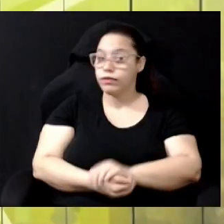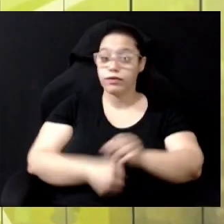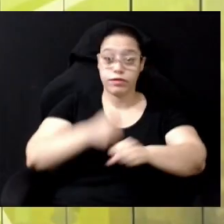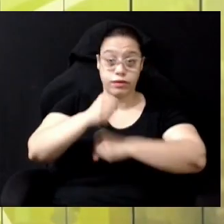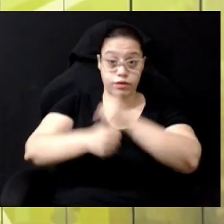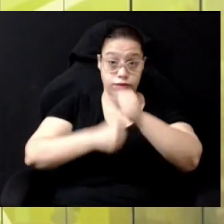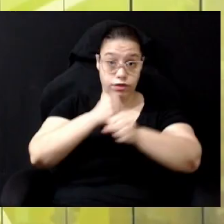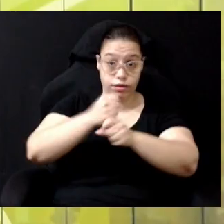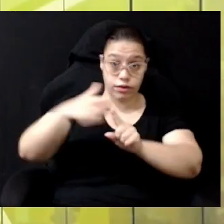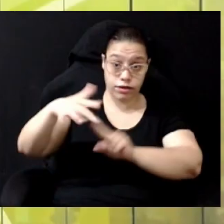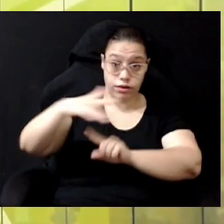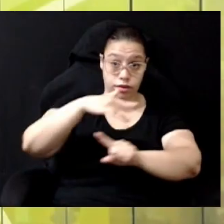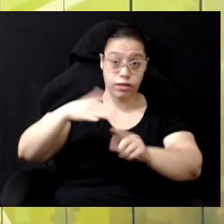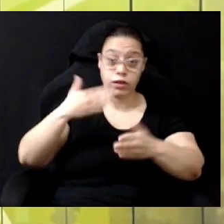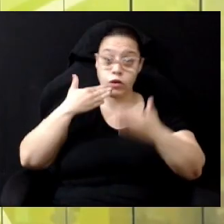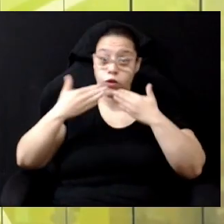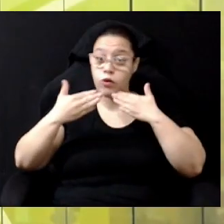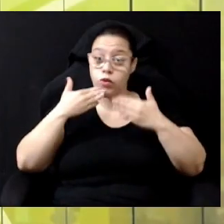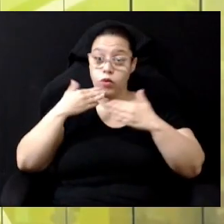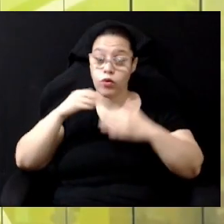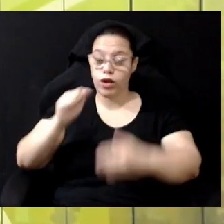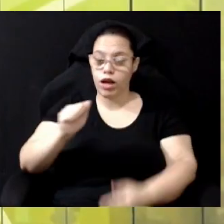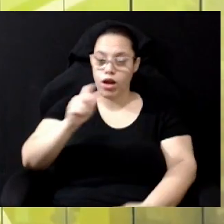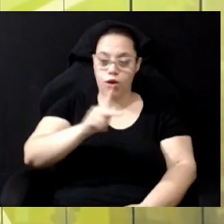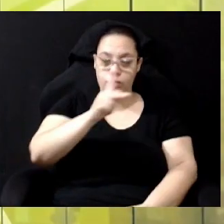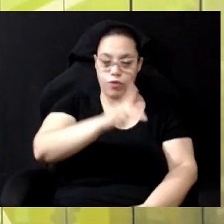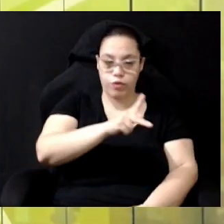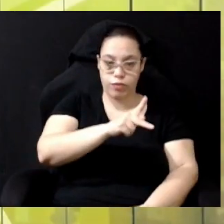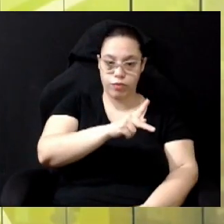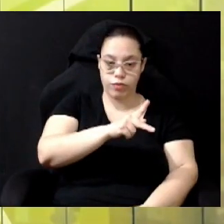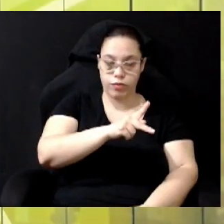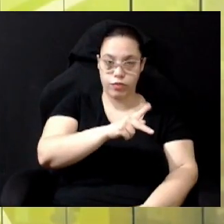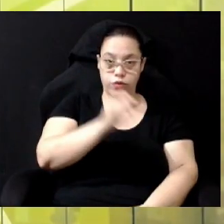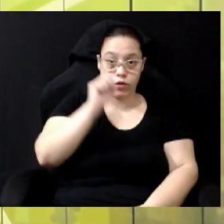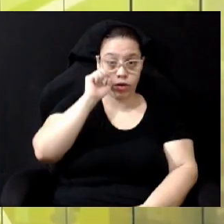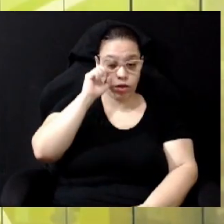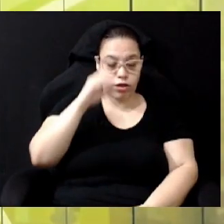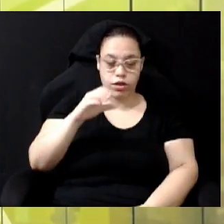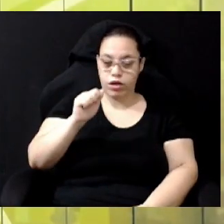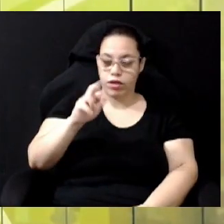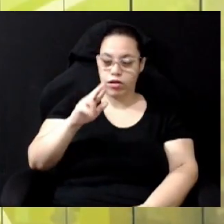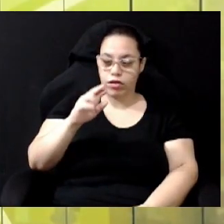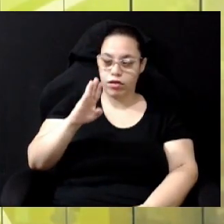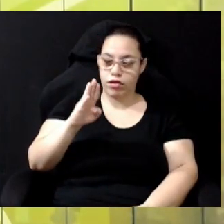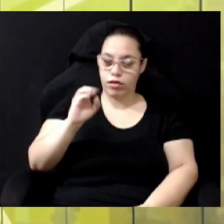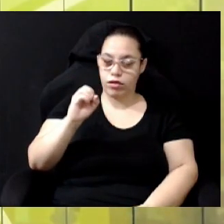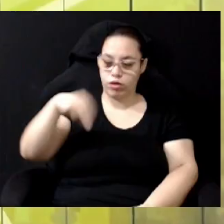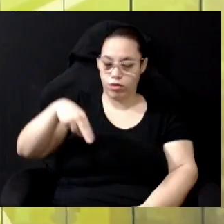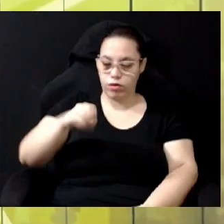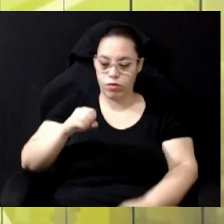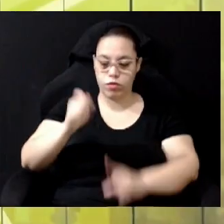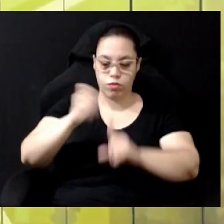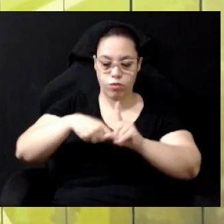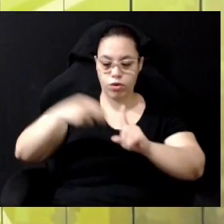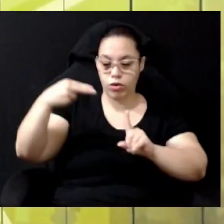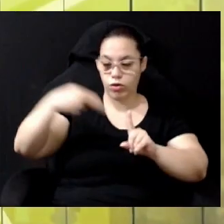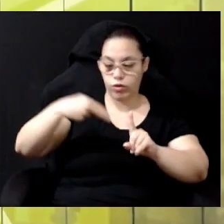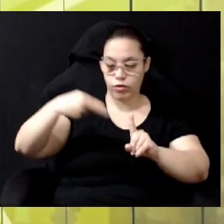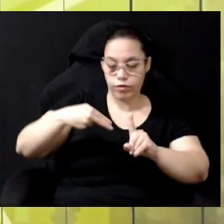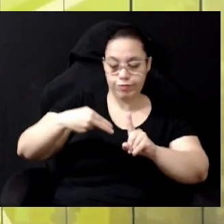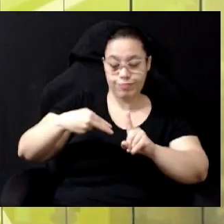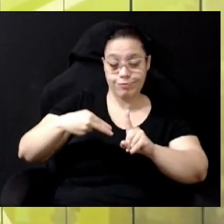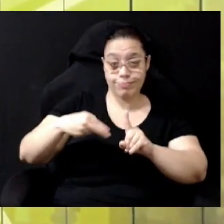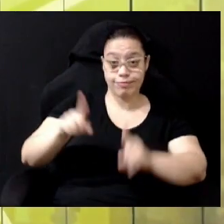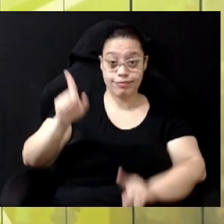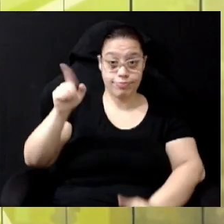Giro Ambiental de hoje a gente vai falar sobre o aplicativo Footprint Pro Carbono, que foi lançado no último mês de novembro e nada